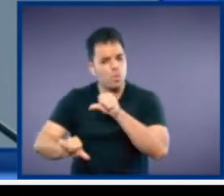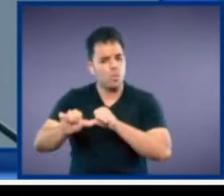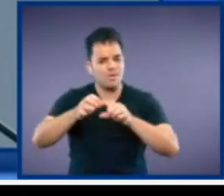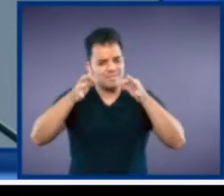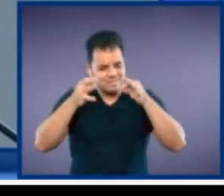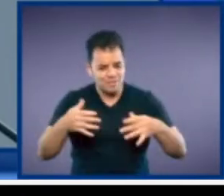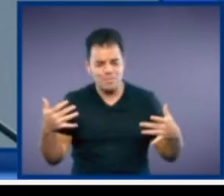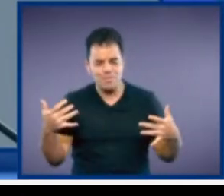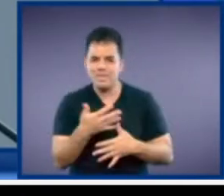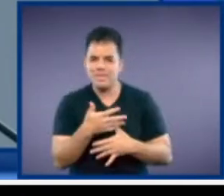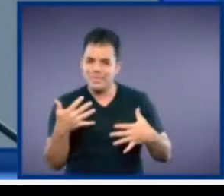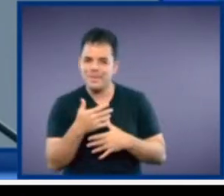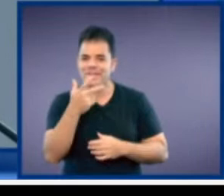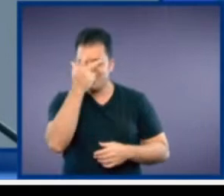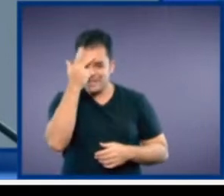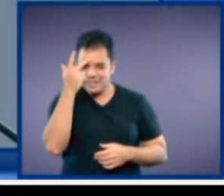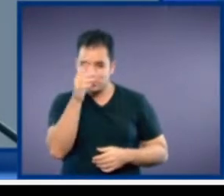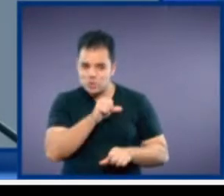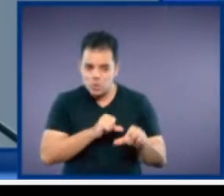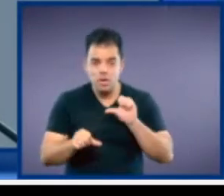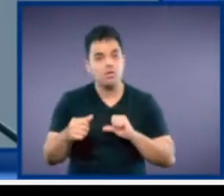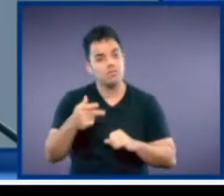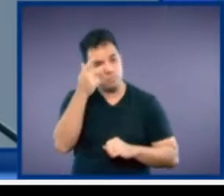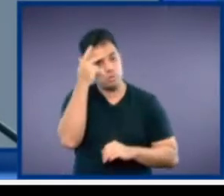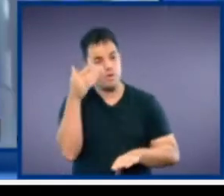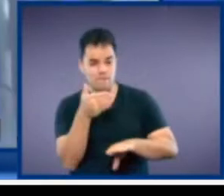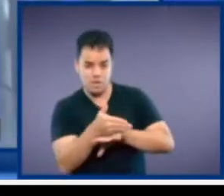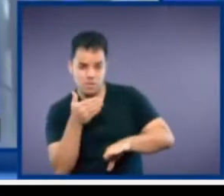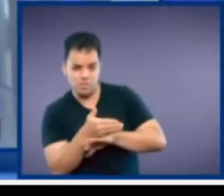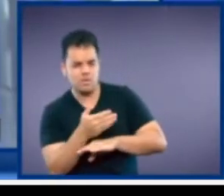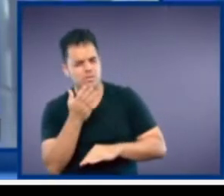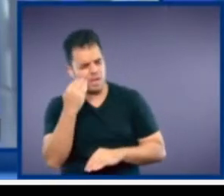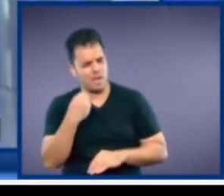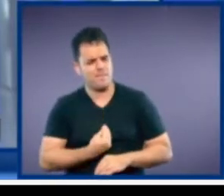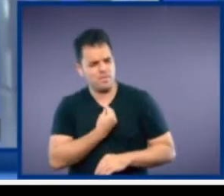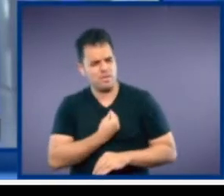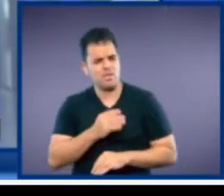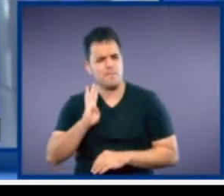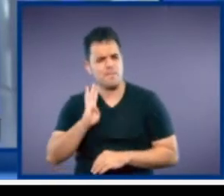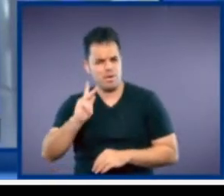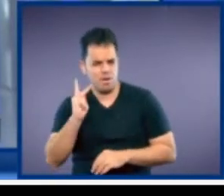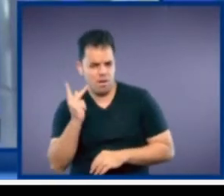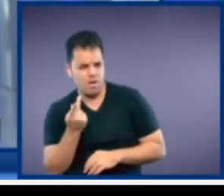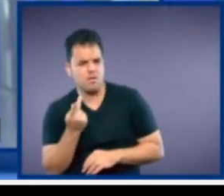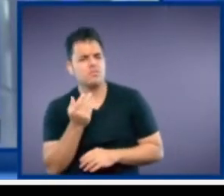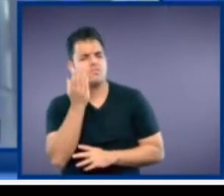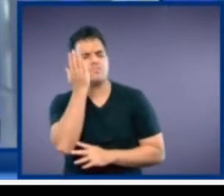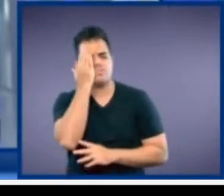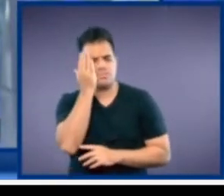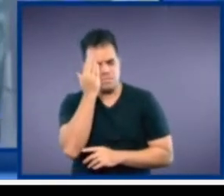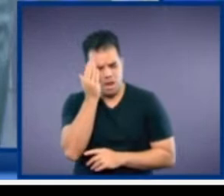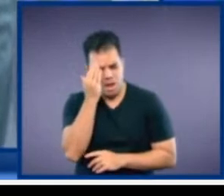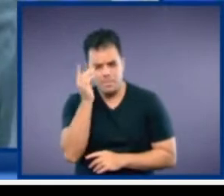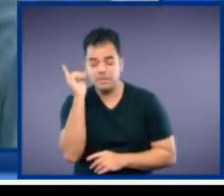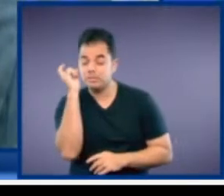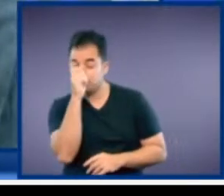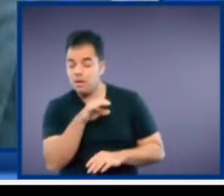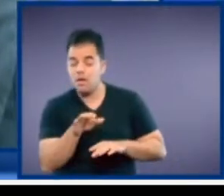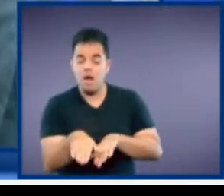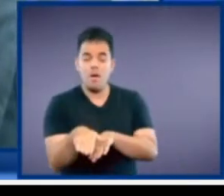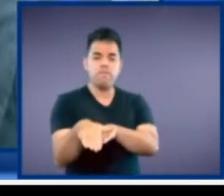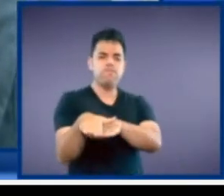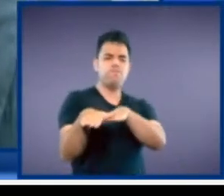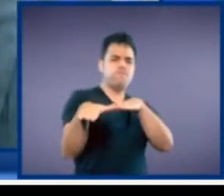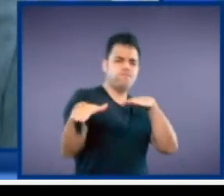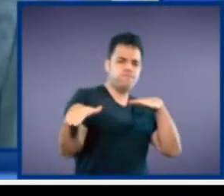metropolitana. Quem frequenta ou quem mora em Belo Horizonte sabe das dificuldades que nós temos com relação ao trânsito,